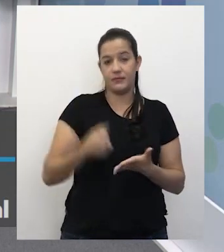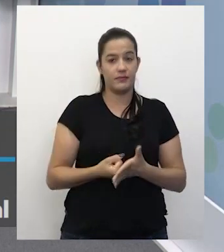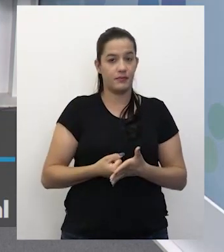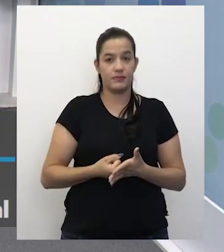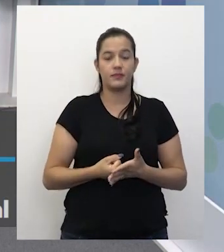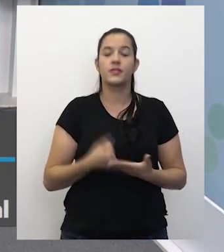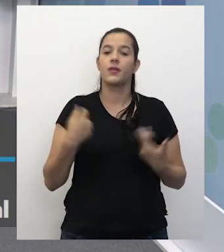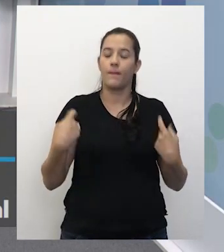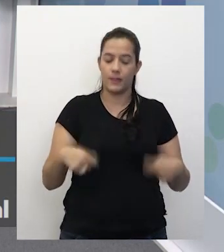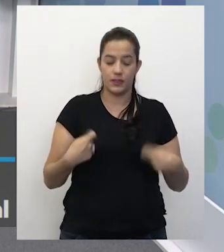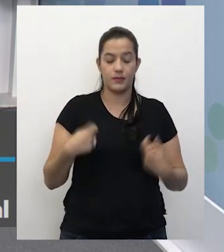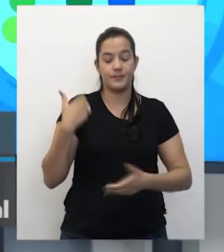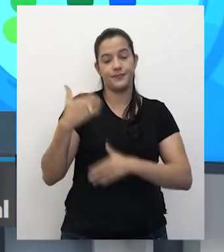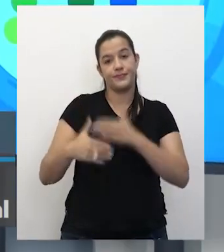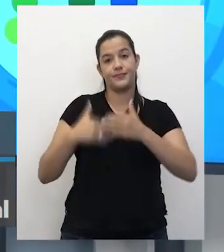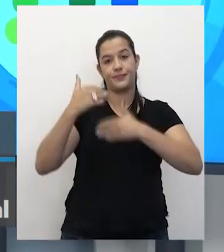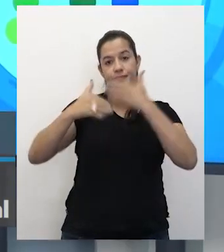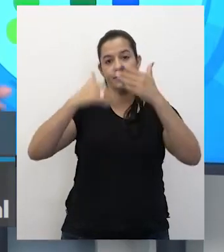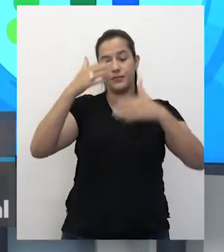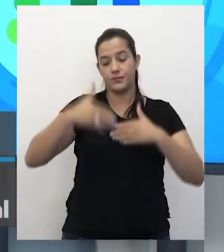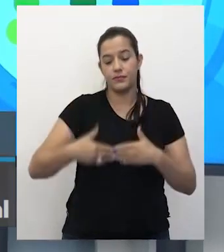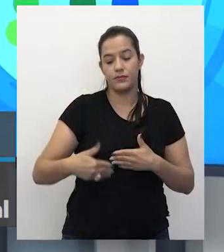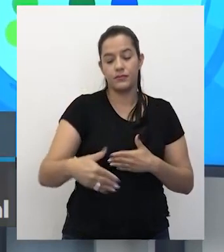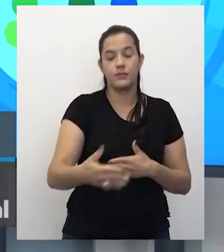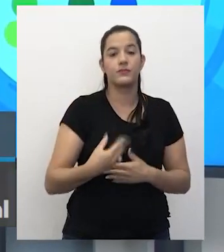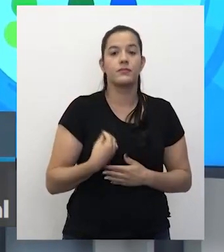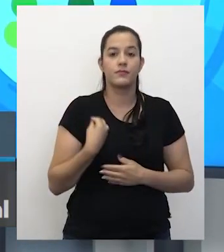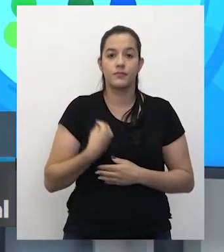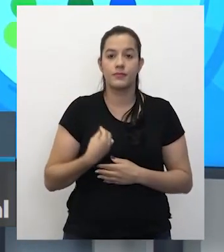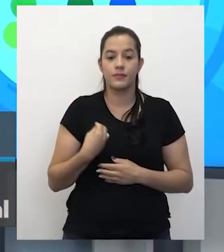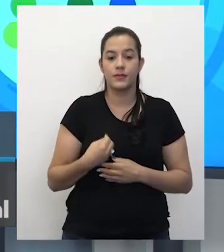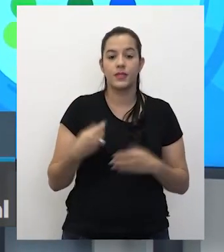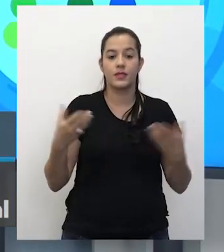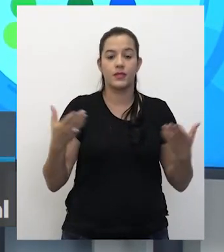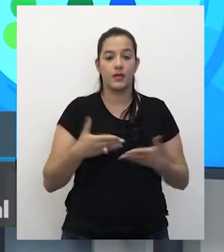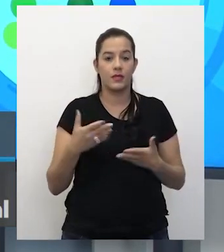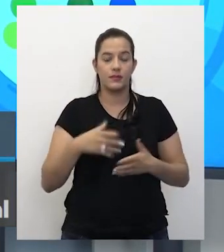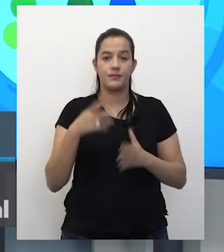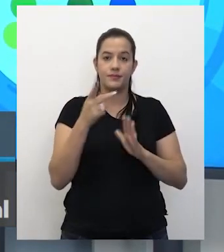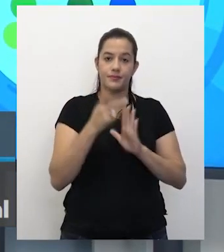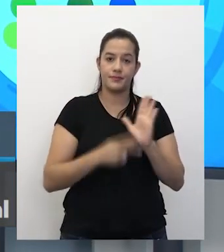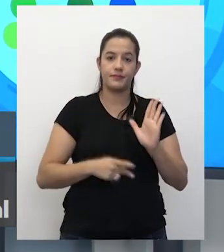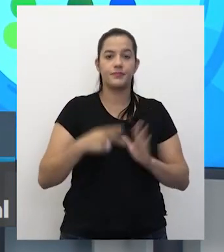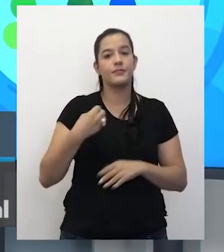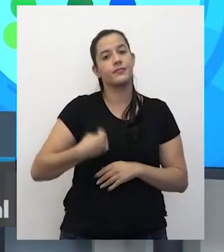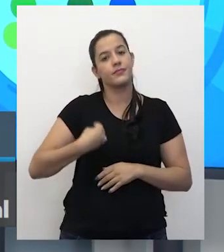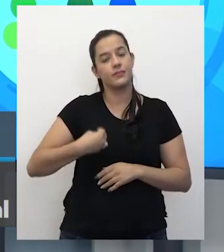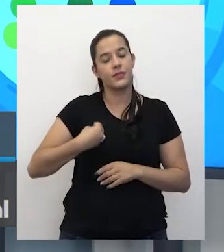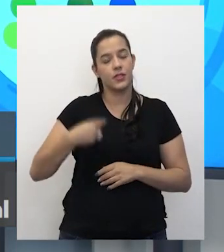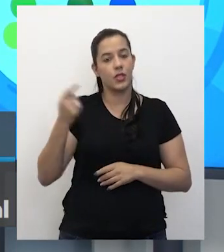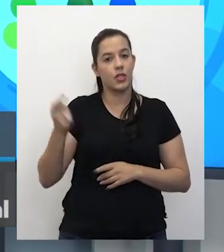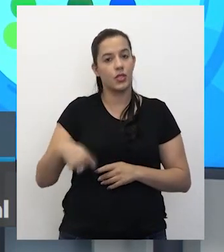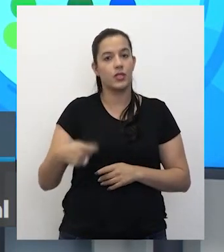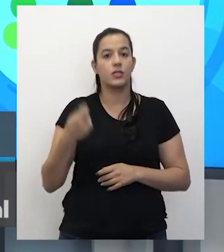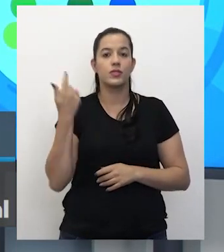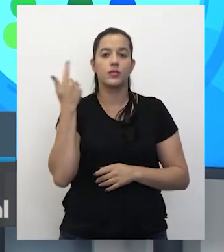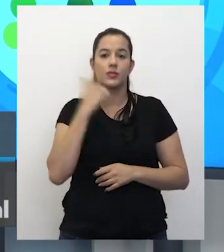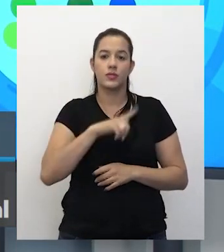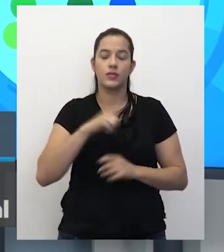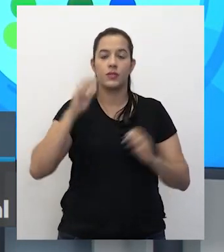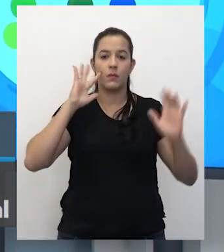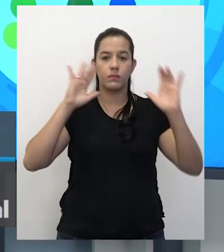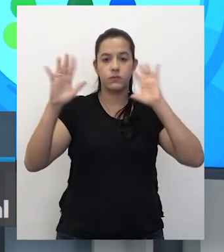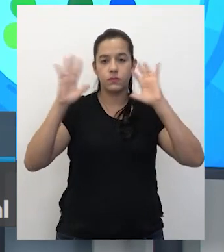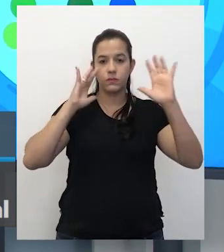gente vai desenvolvendo ao longo da nossa vida e que na disciplina de projeto de vida a gente tem a chance de pensar sobre elas,